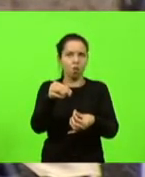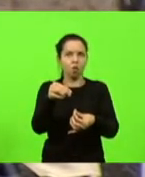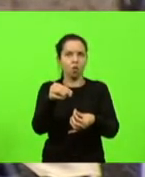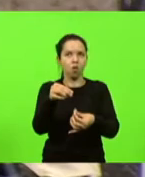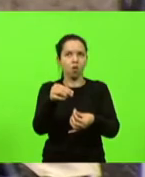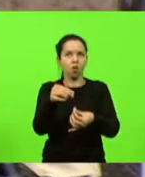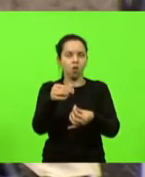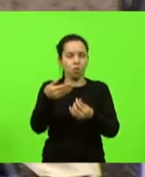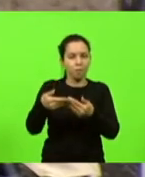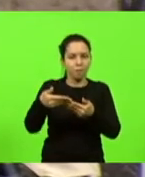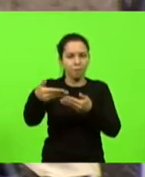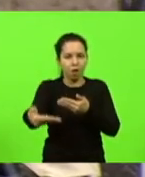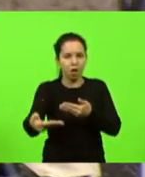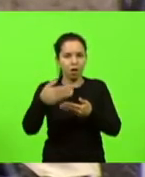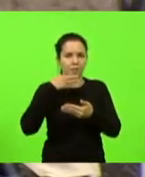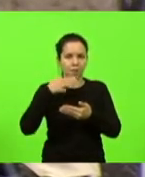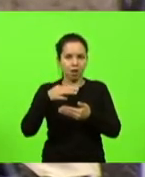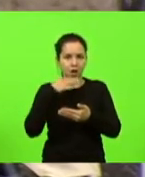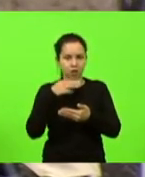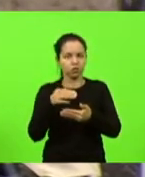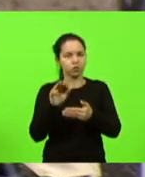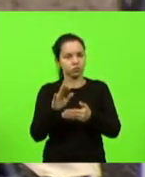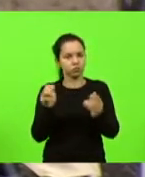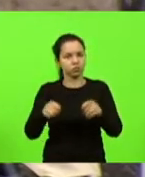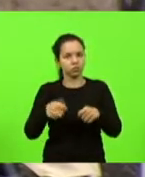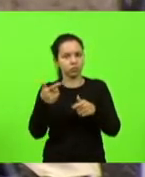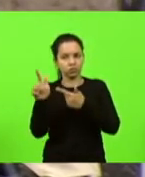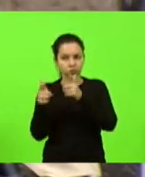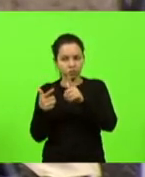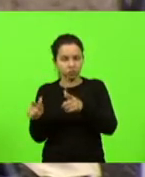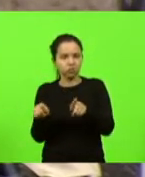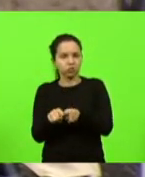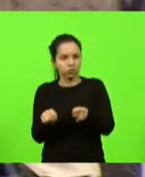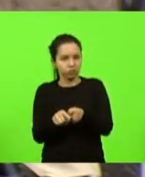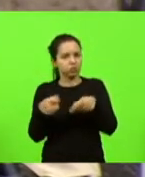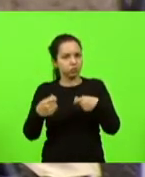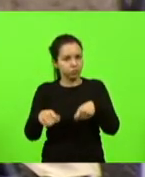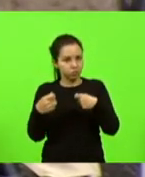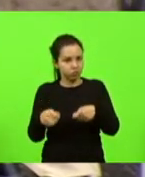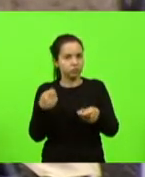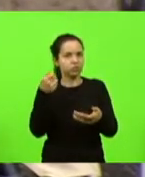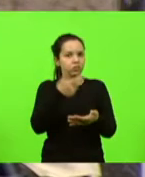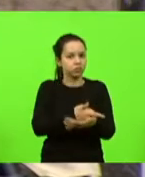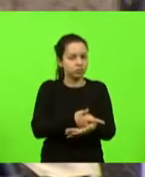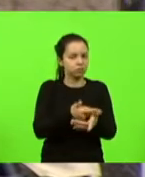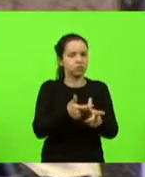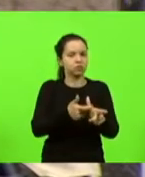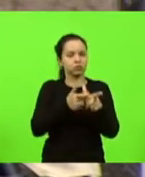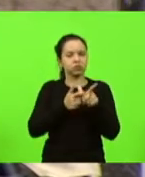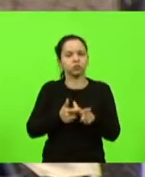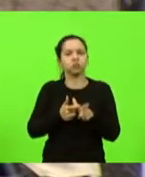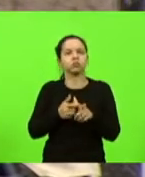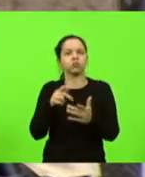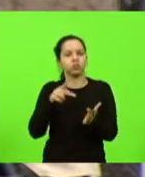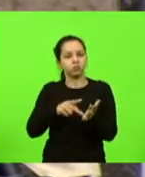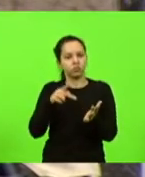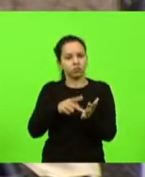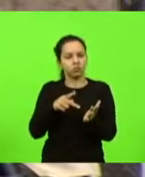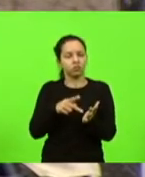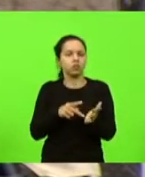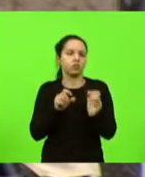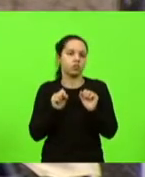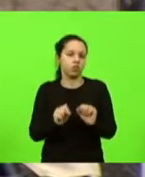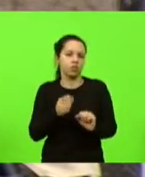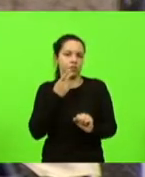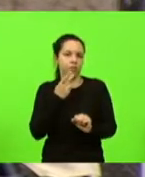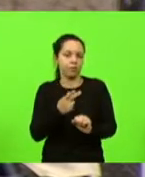de março, e sim abre a oportunidade para outros também que precisam pagar suas dívidas. Realmente, eu poderia ter falado,